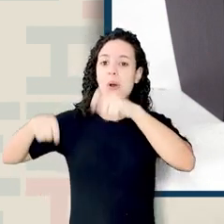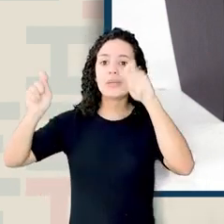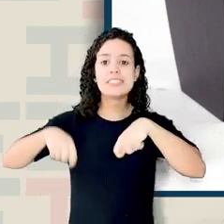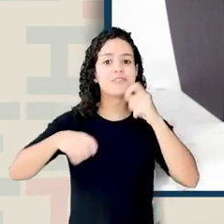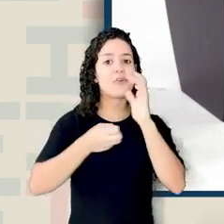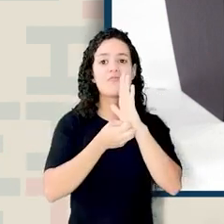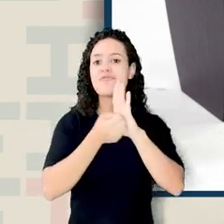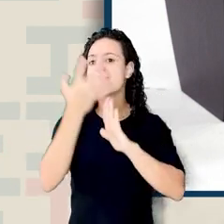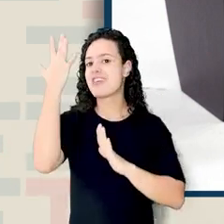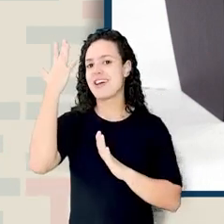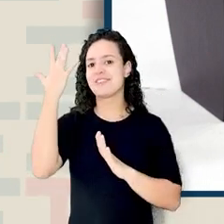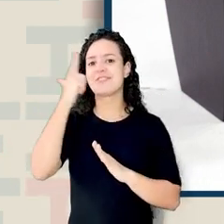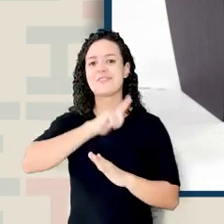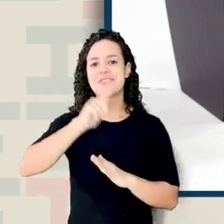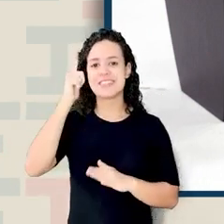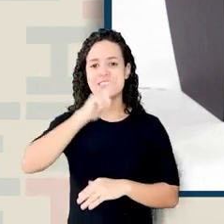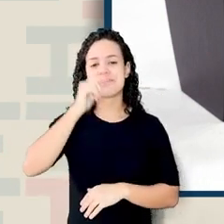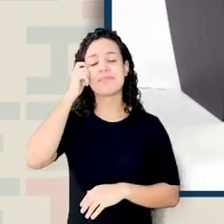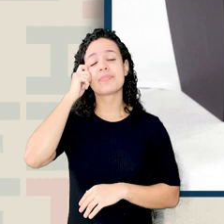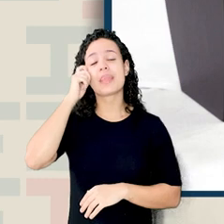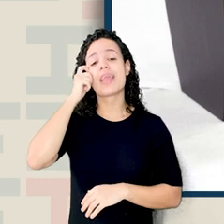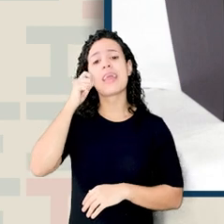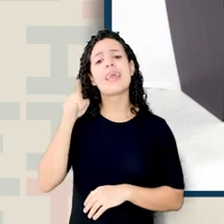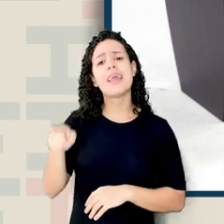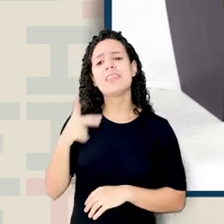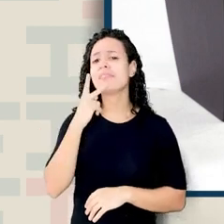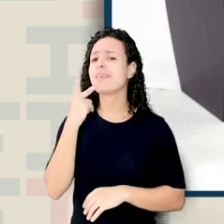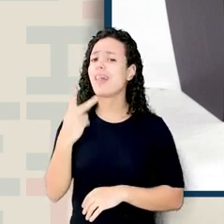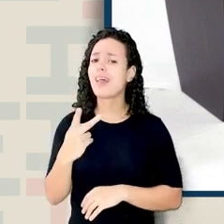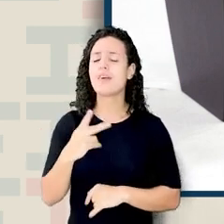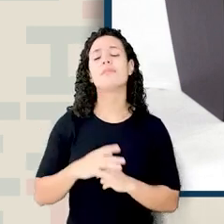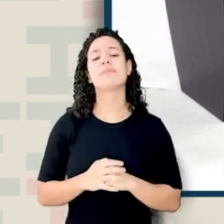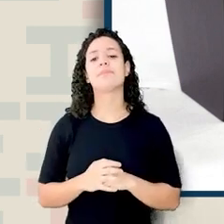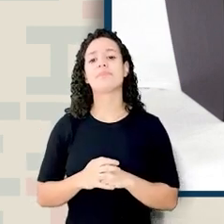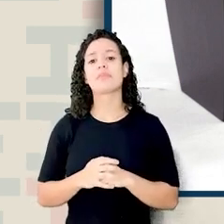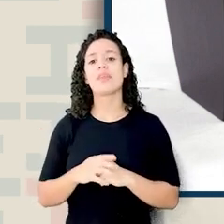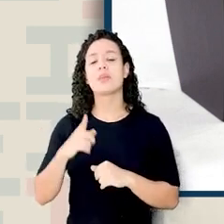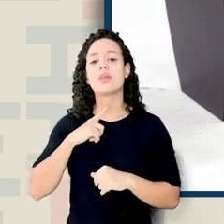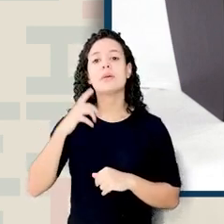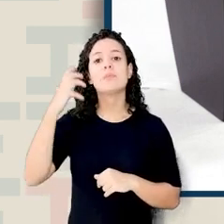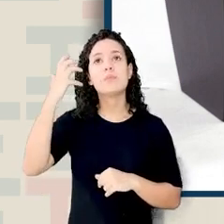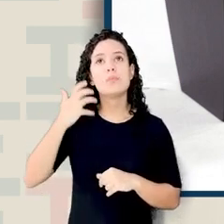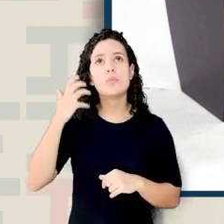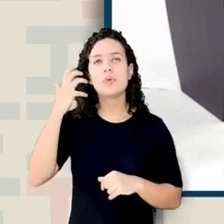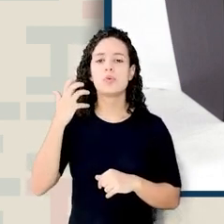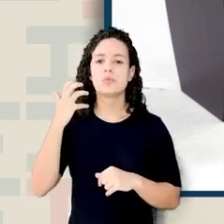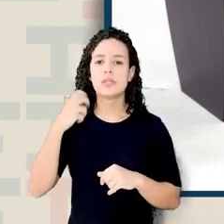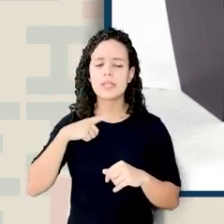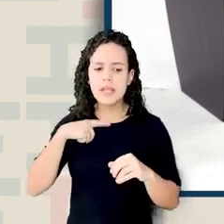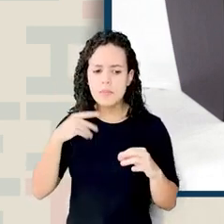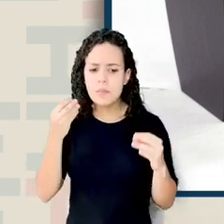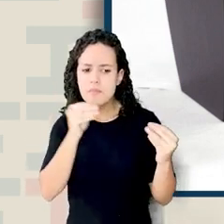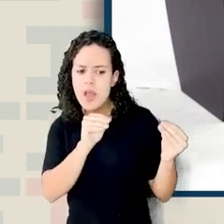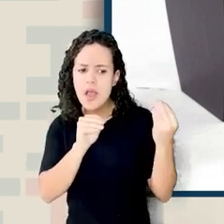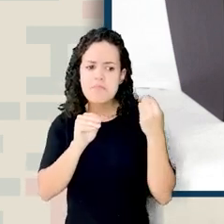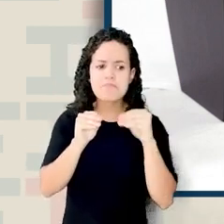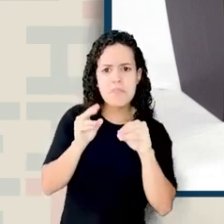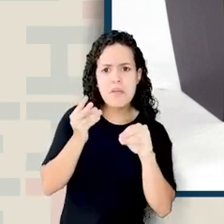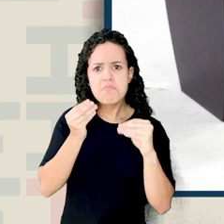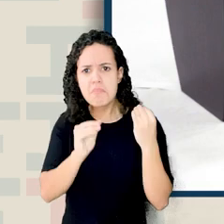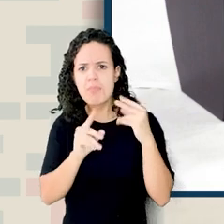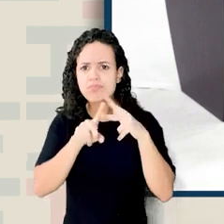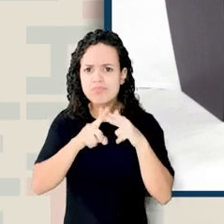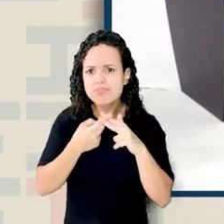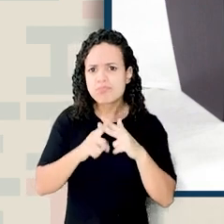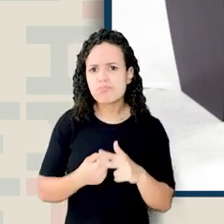de acesso. E ele costumava falar muito isso, que essa célula de preenchimento, o grande